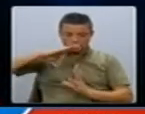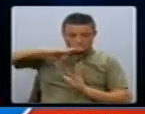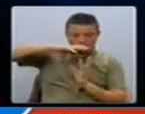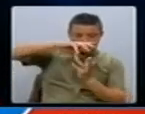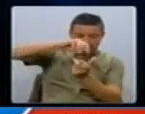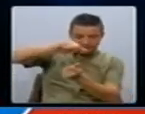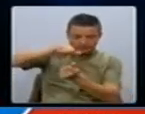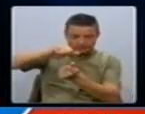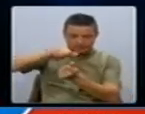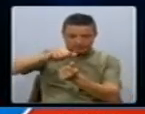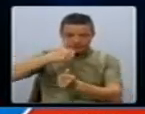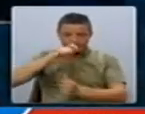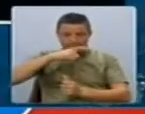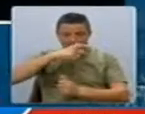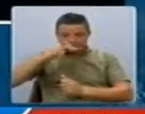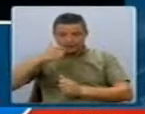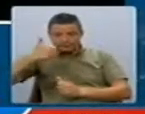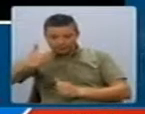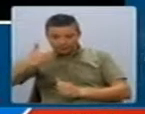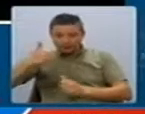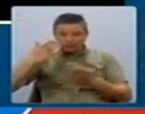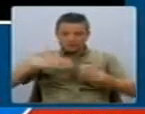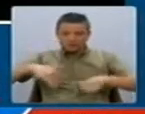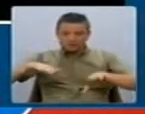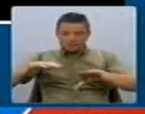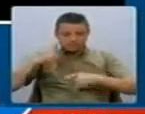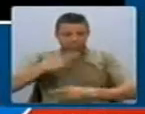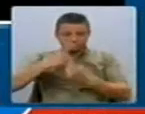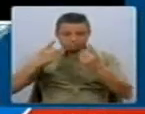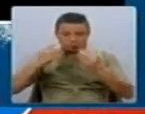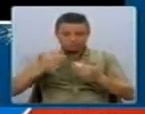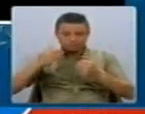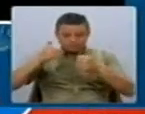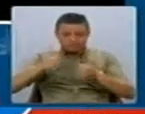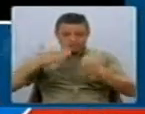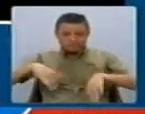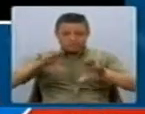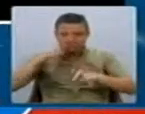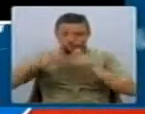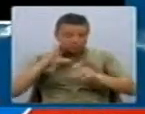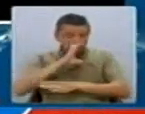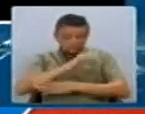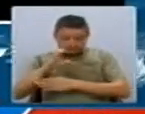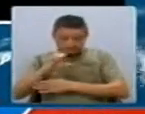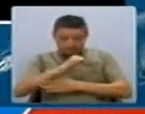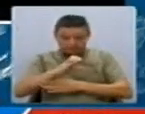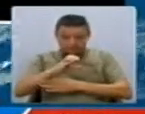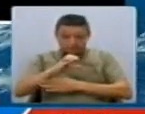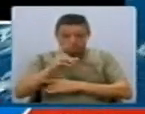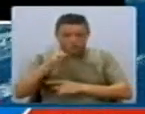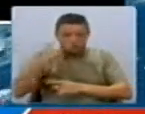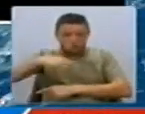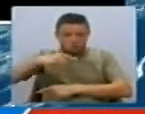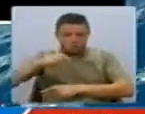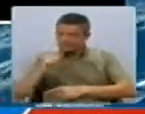precisamente o Beta Pictoris B, e portanto é um exoplaneta que nós conhecemos muito bem, e os cientistas anunciaram então algo de inédito. Foi a primeira